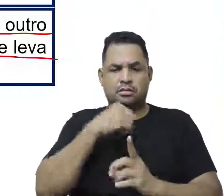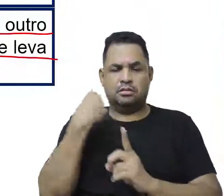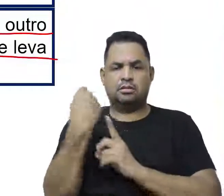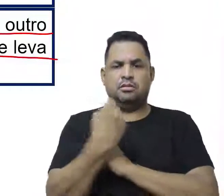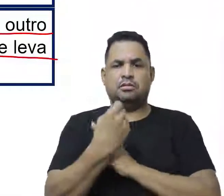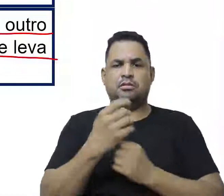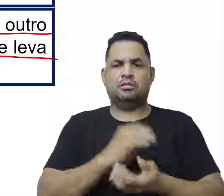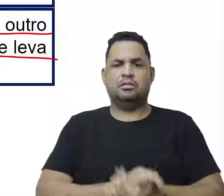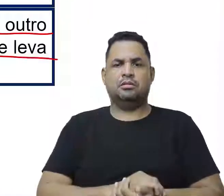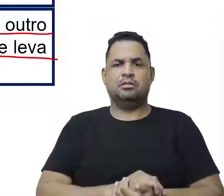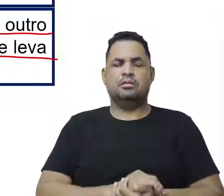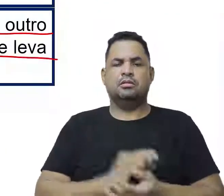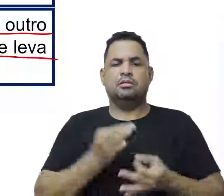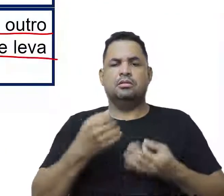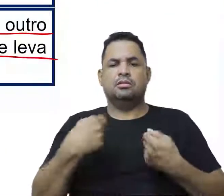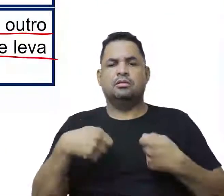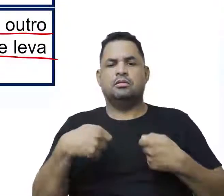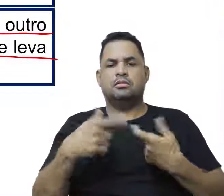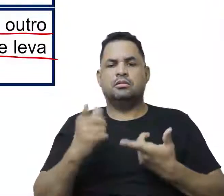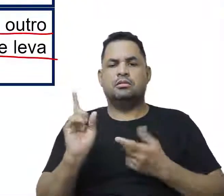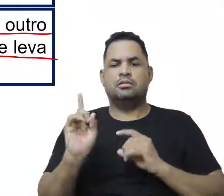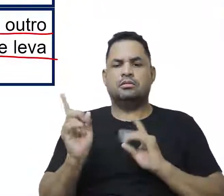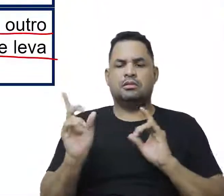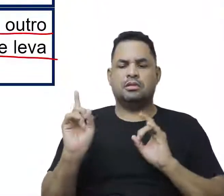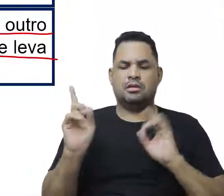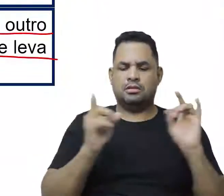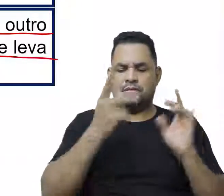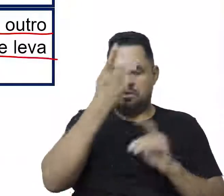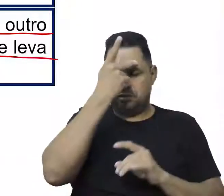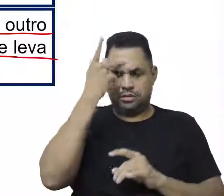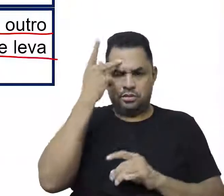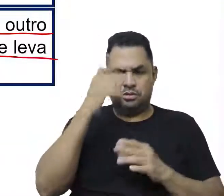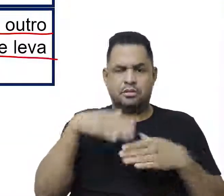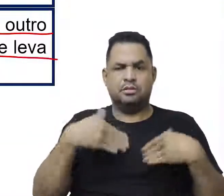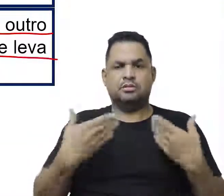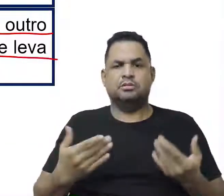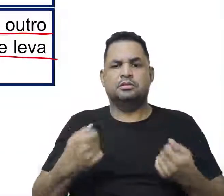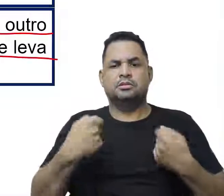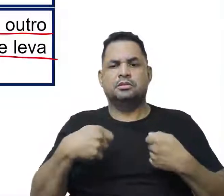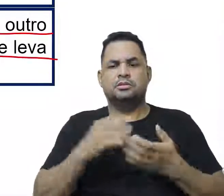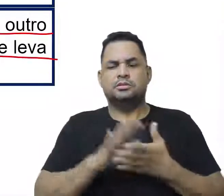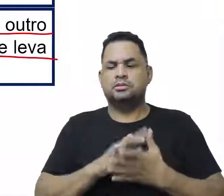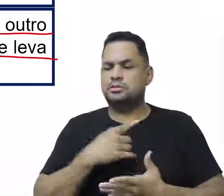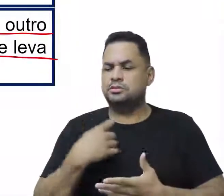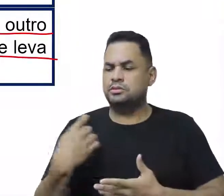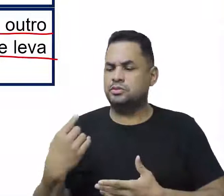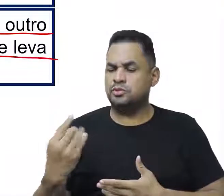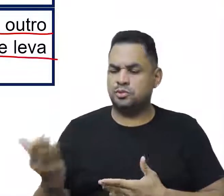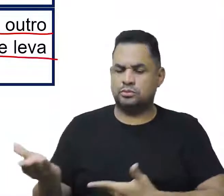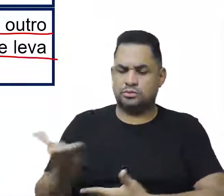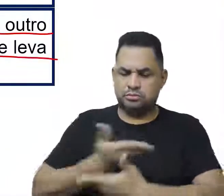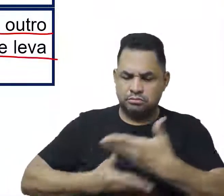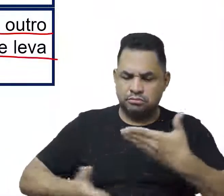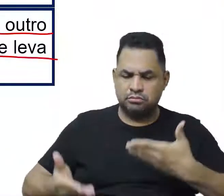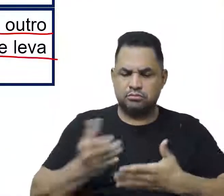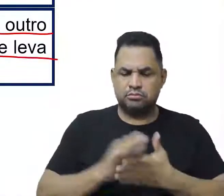né precisar de cada um não faça nada sozinho então preciso de todo mundo para para essa máquina